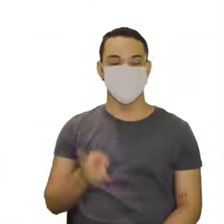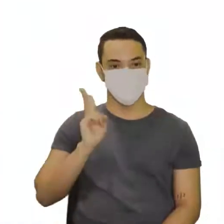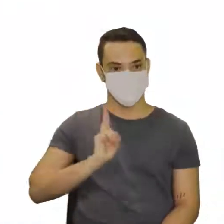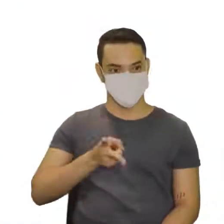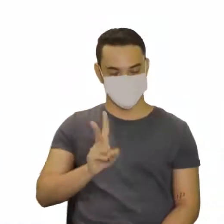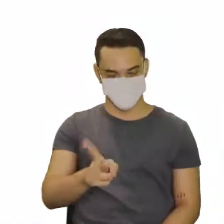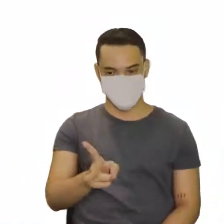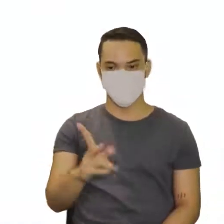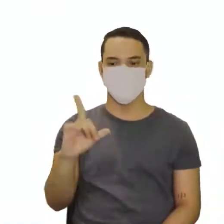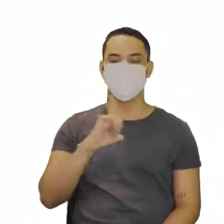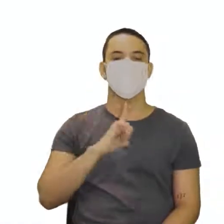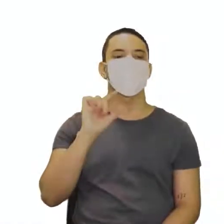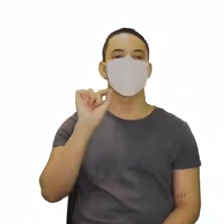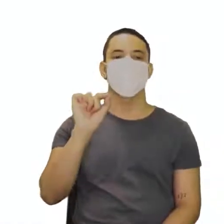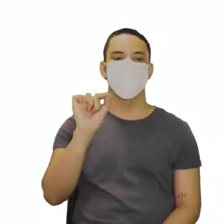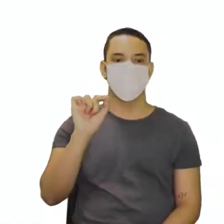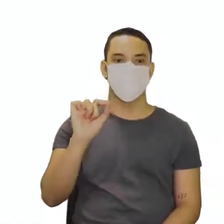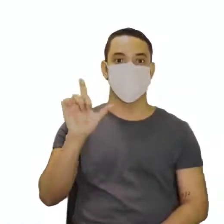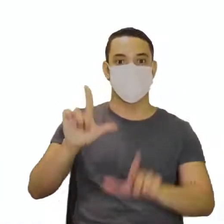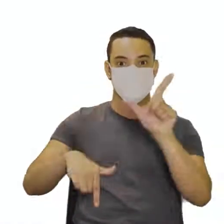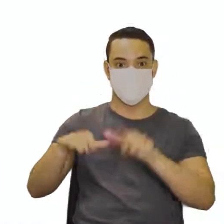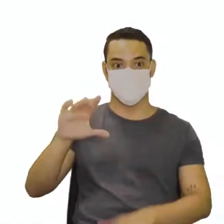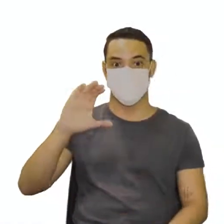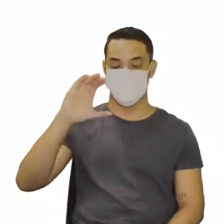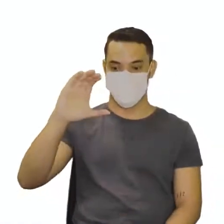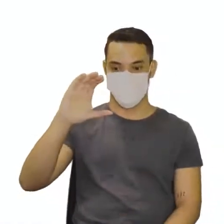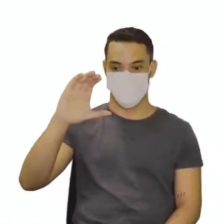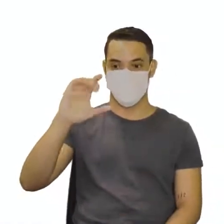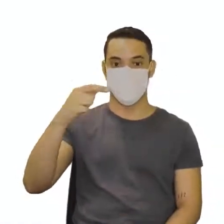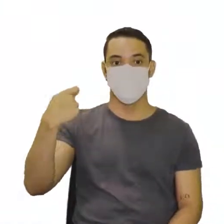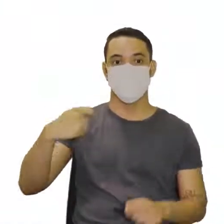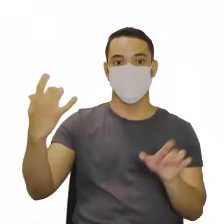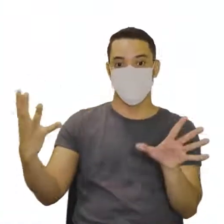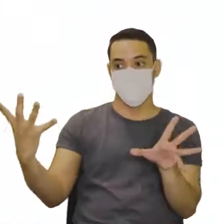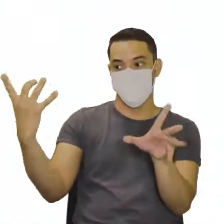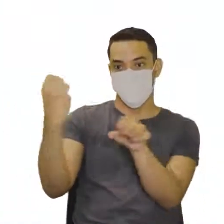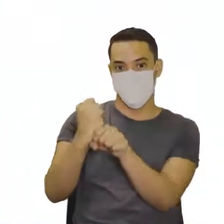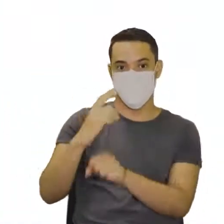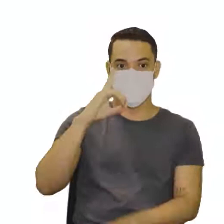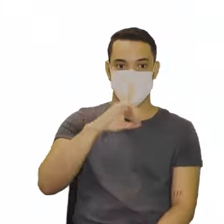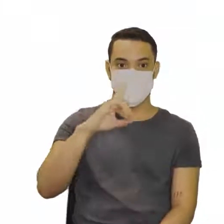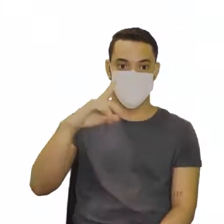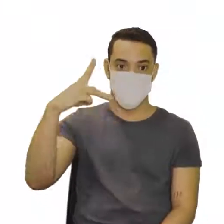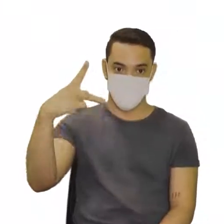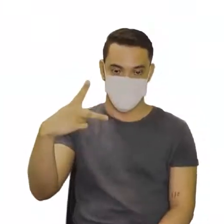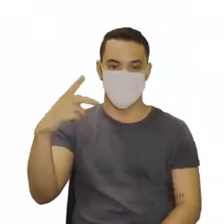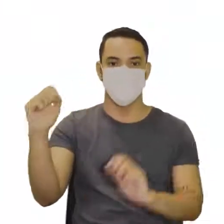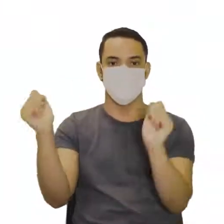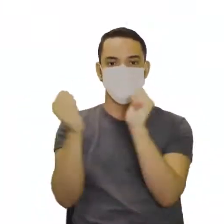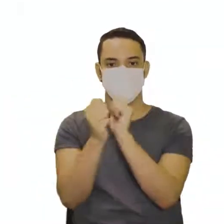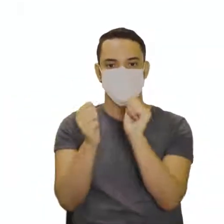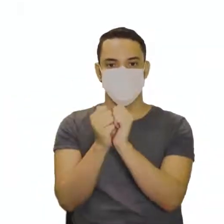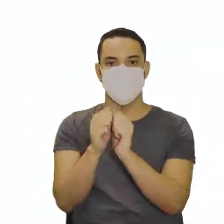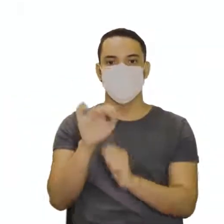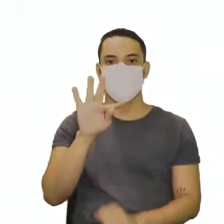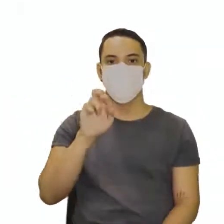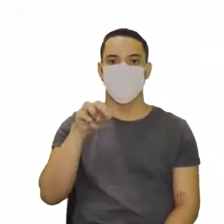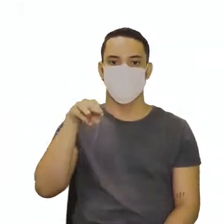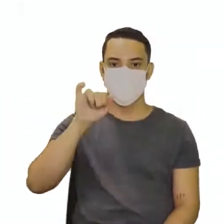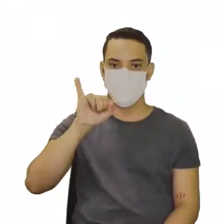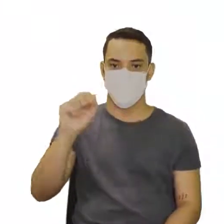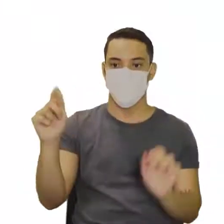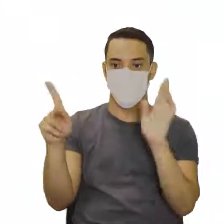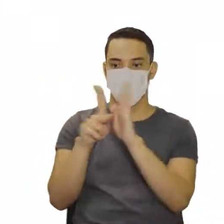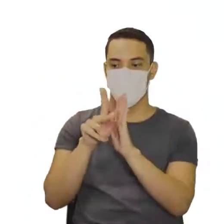Continuando aqui, na letra C, ele quer para a gente calcular a DDP entre os terminais do gerador, tá, pessoal? Então, primeiro